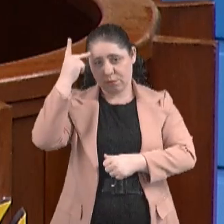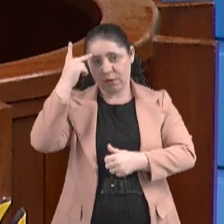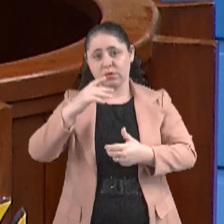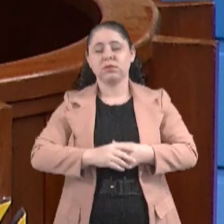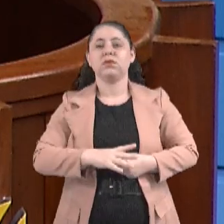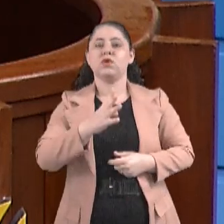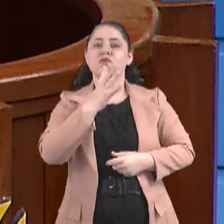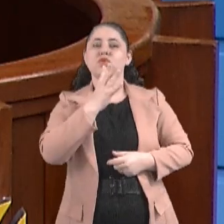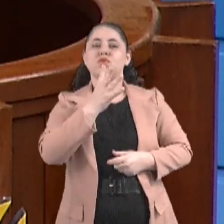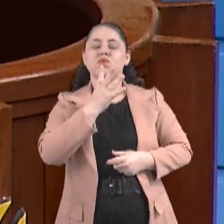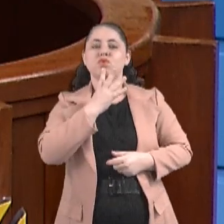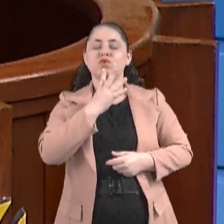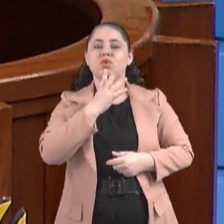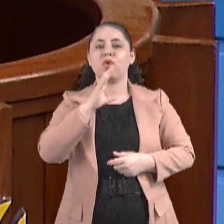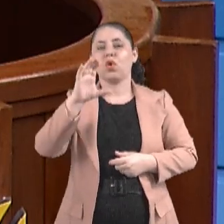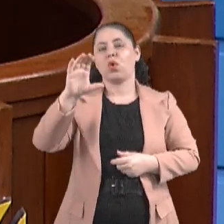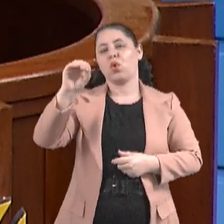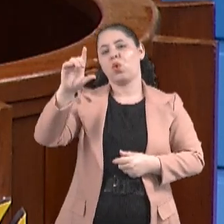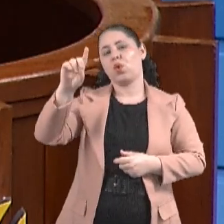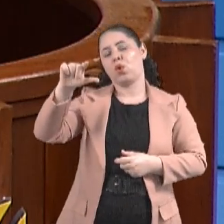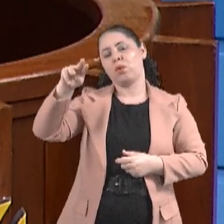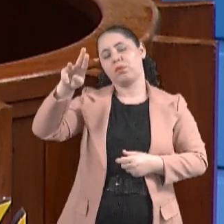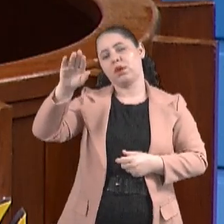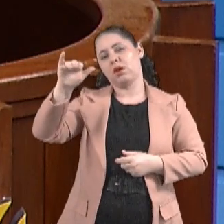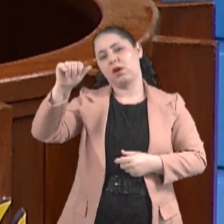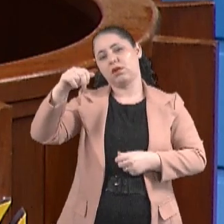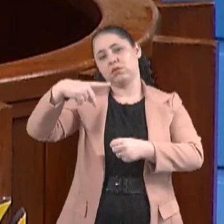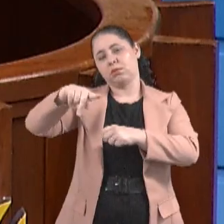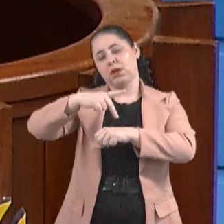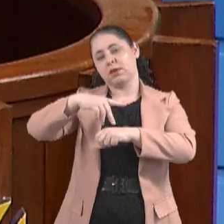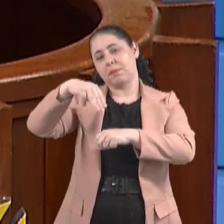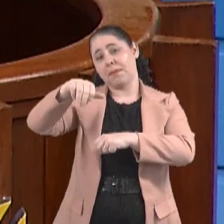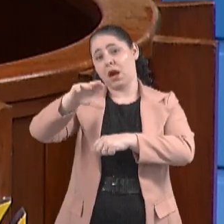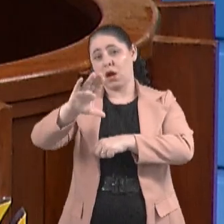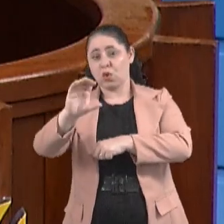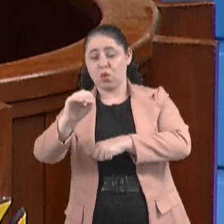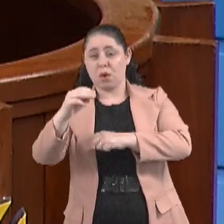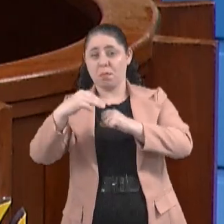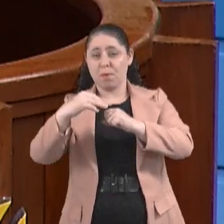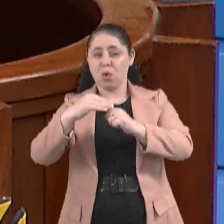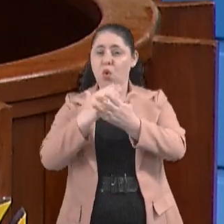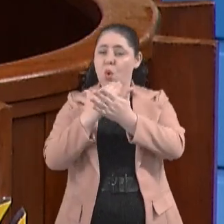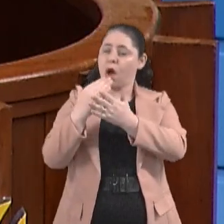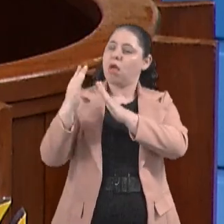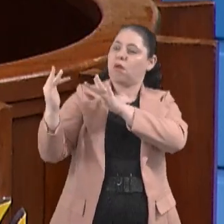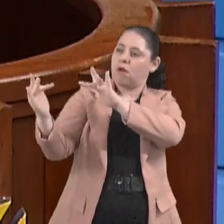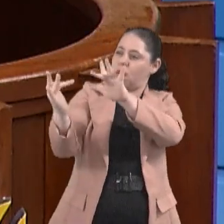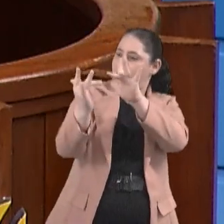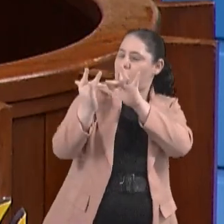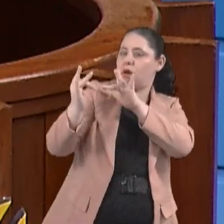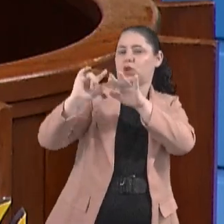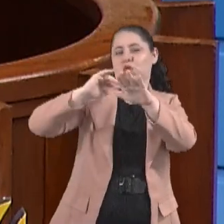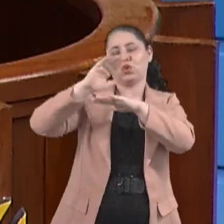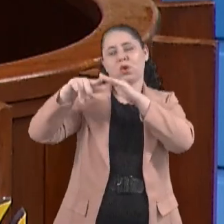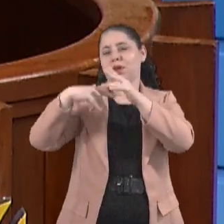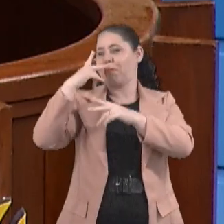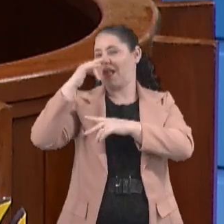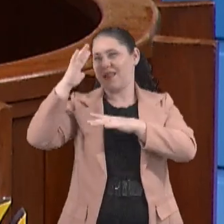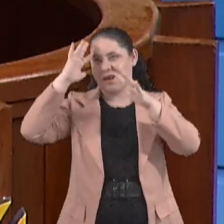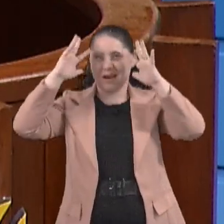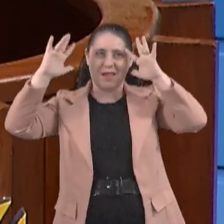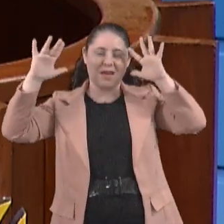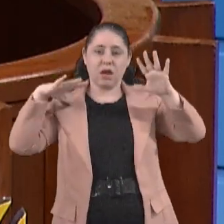conheceu um colombiano, Marco Antônio Heredia Vireiros, durante o mestrado. Começaram a namorar e tudo parecia